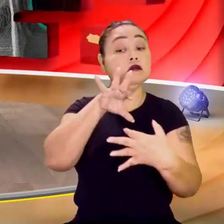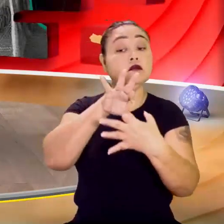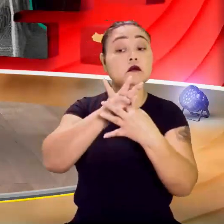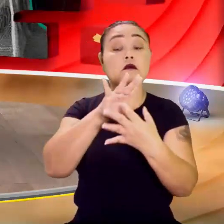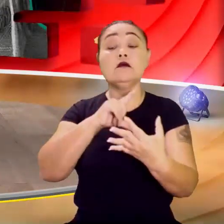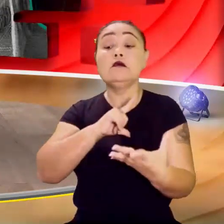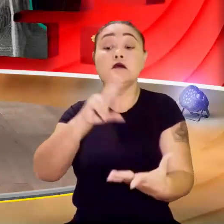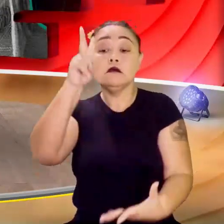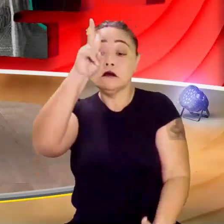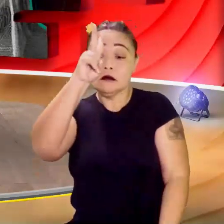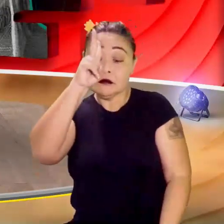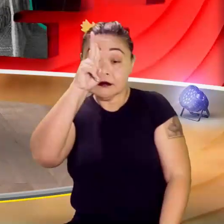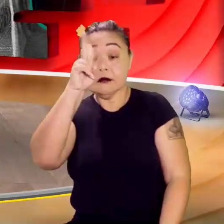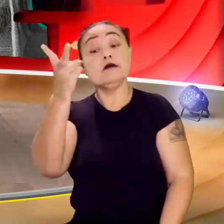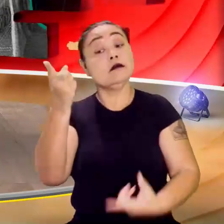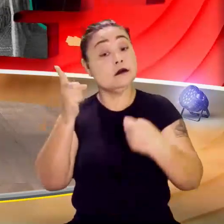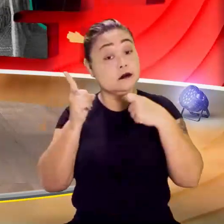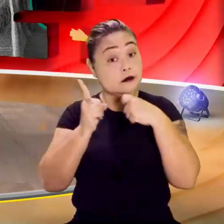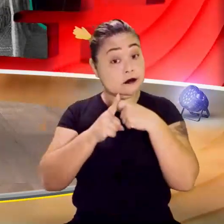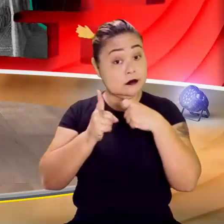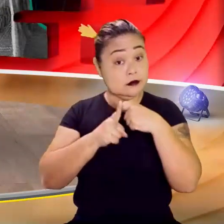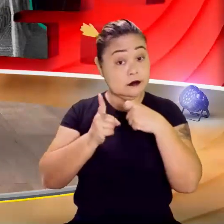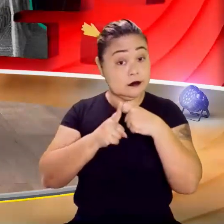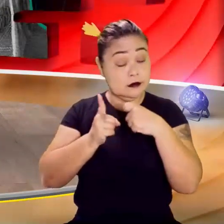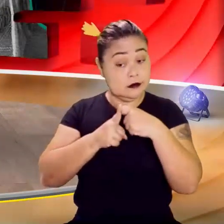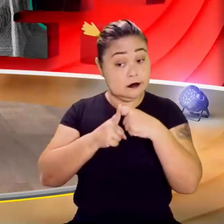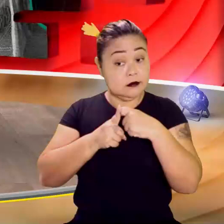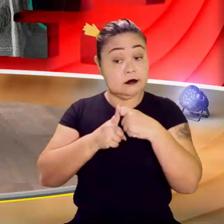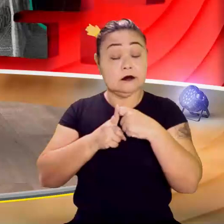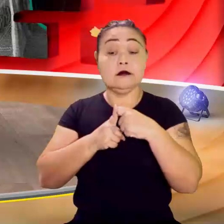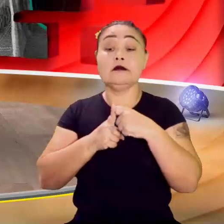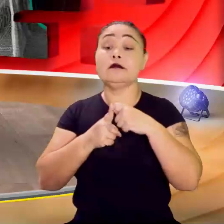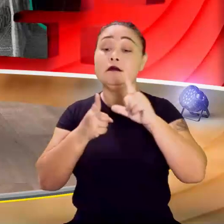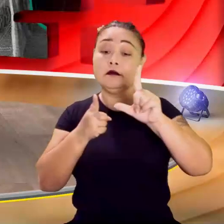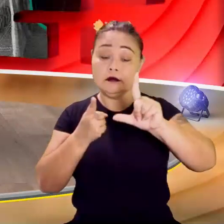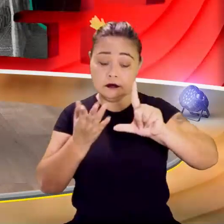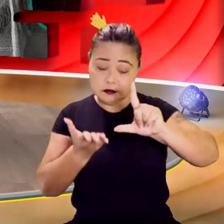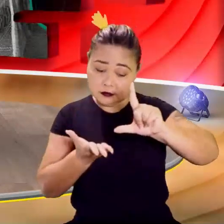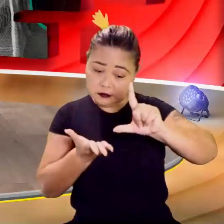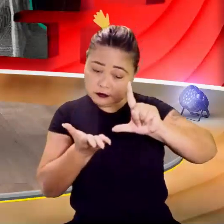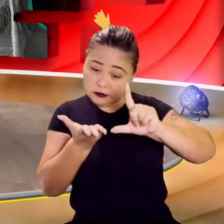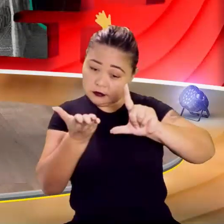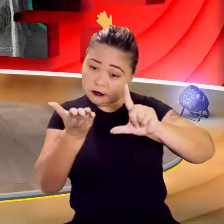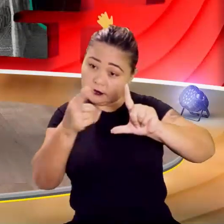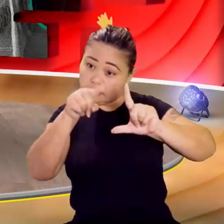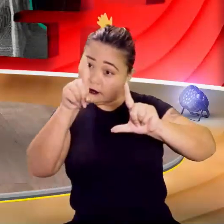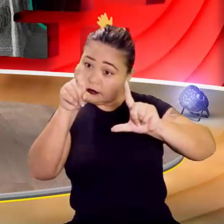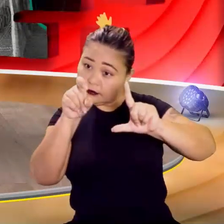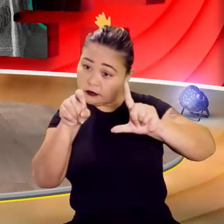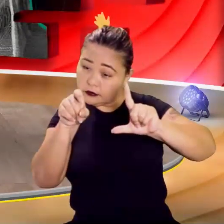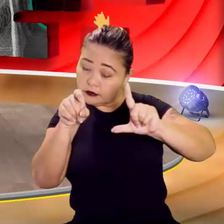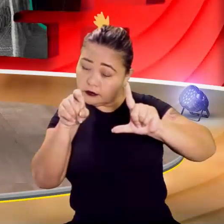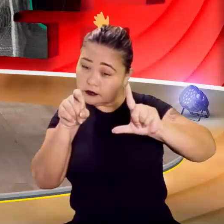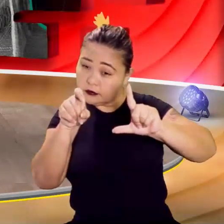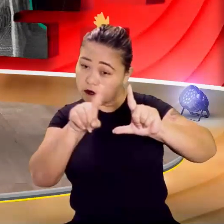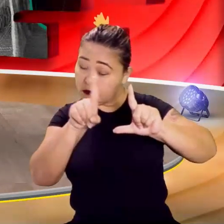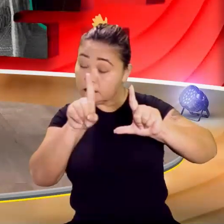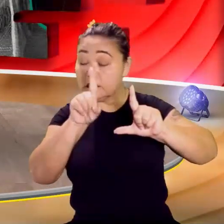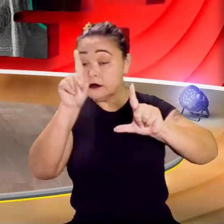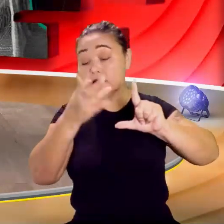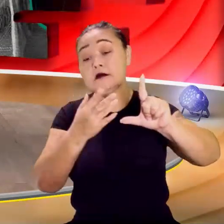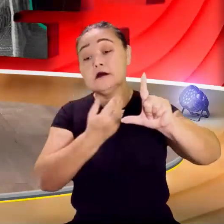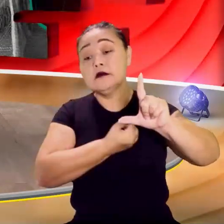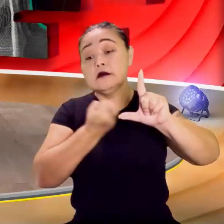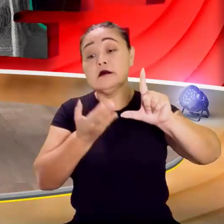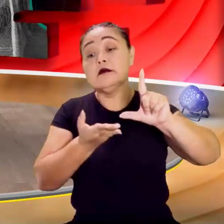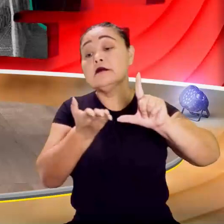aí você vai só lembrar o seguinte... Medicina, aqui ó, medicina. O expoente é a incógnita